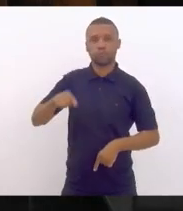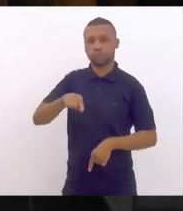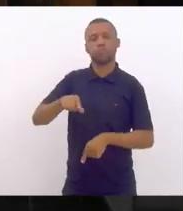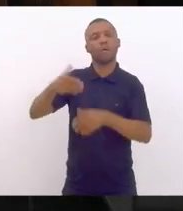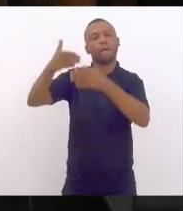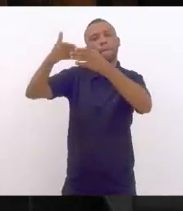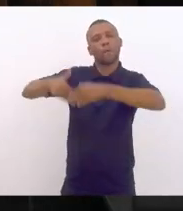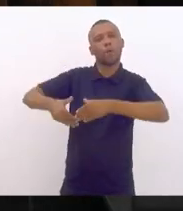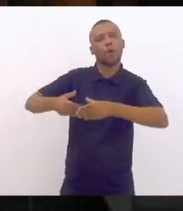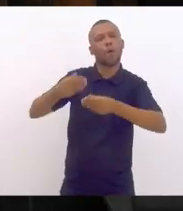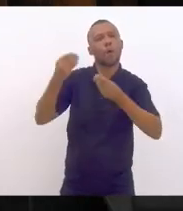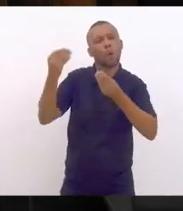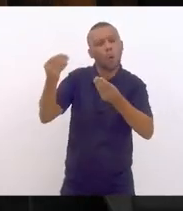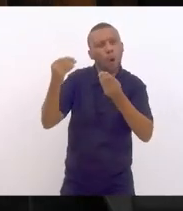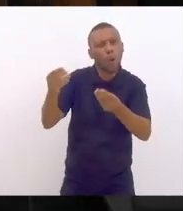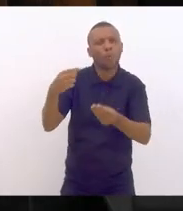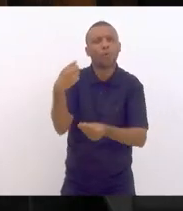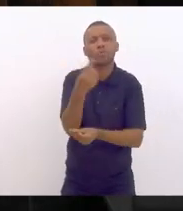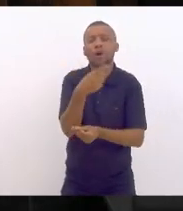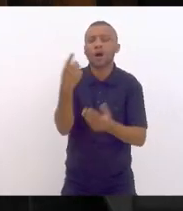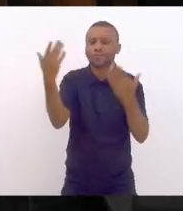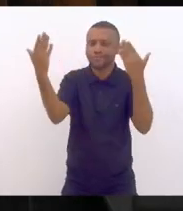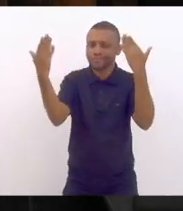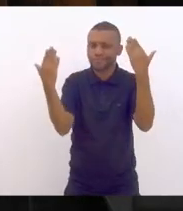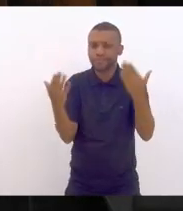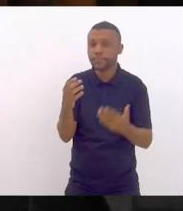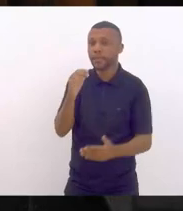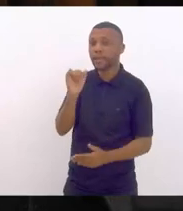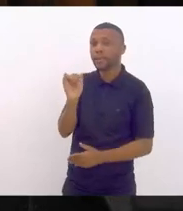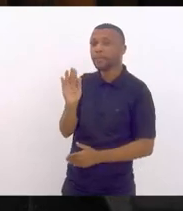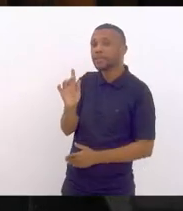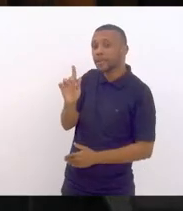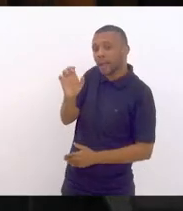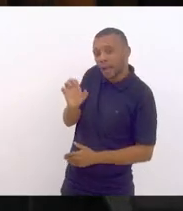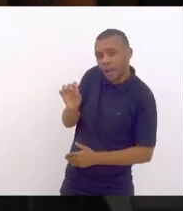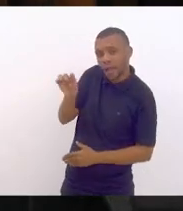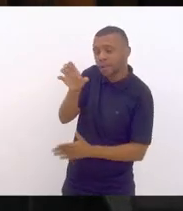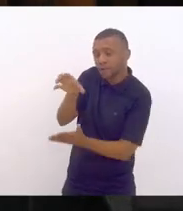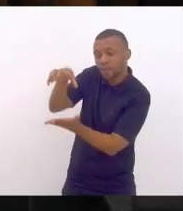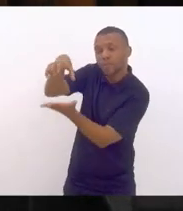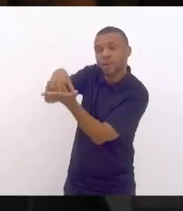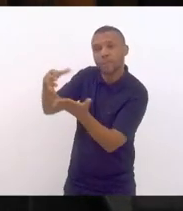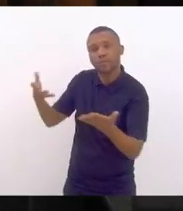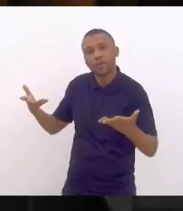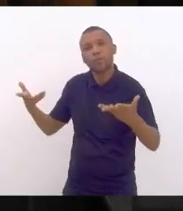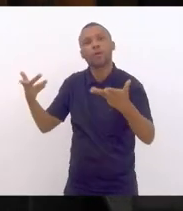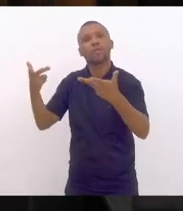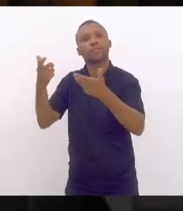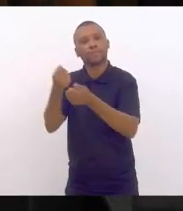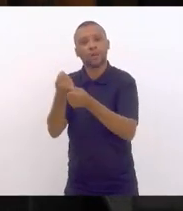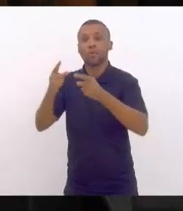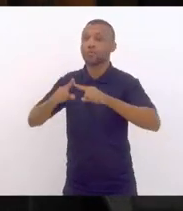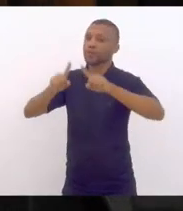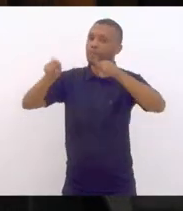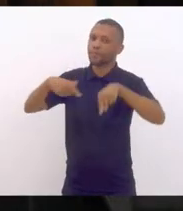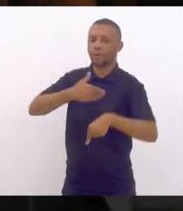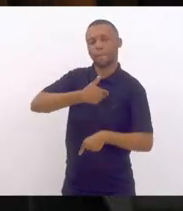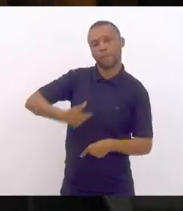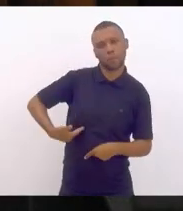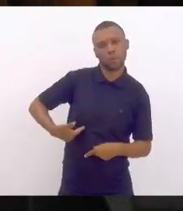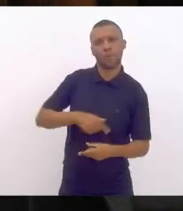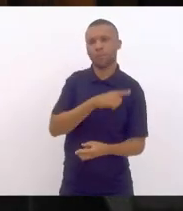nosso mini IBGE a nosso centro de qualificação do Servidor Público